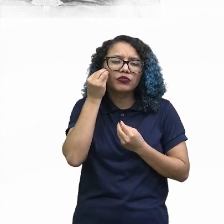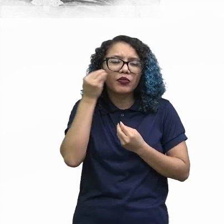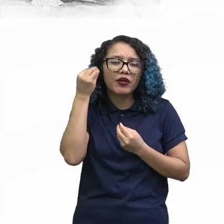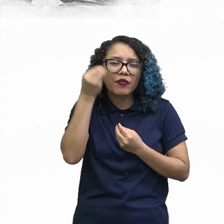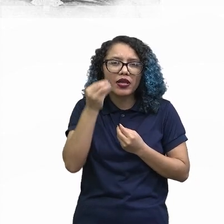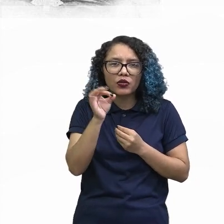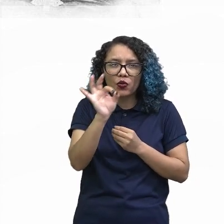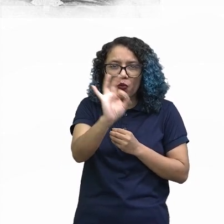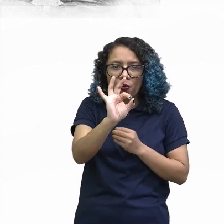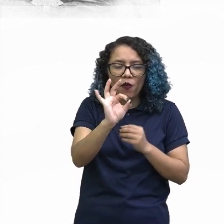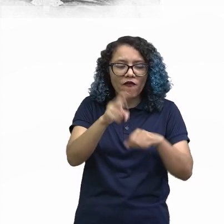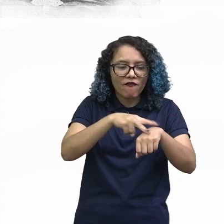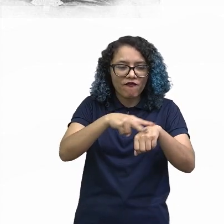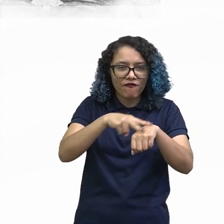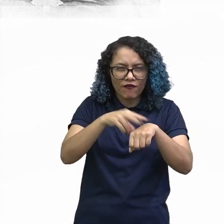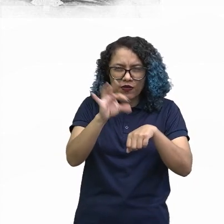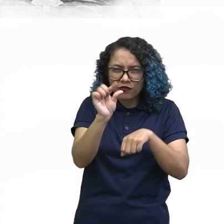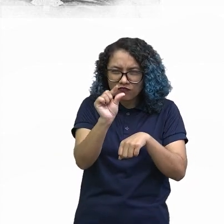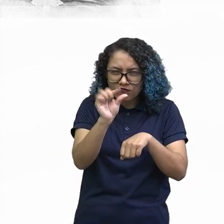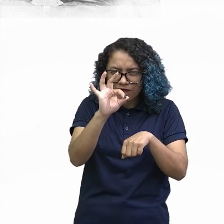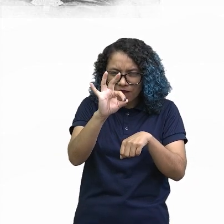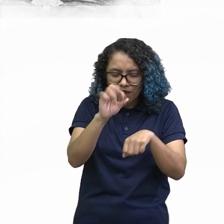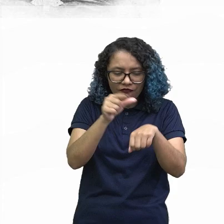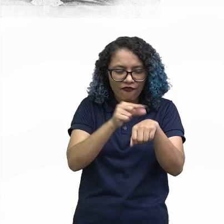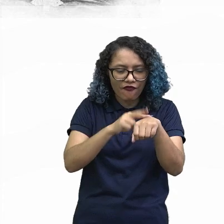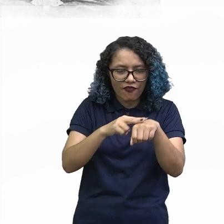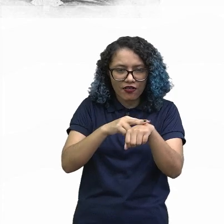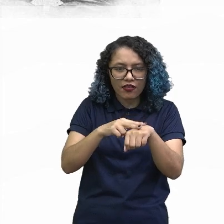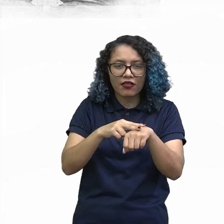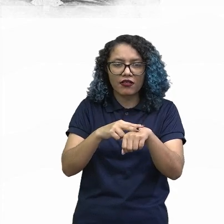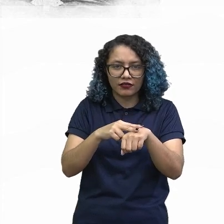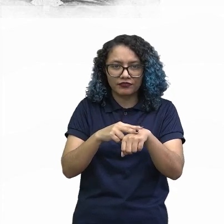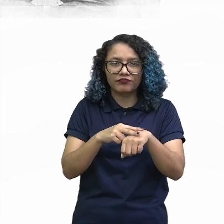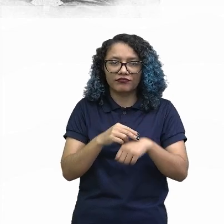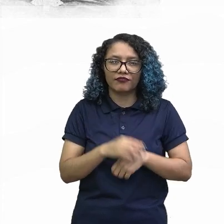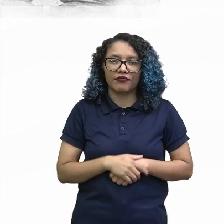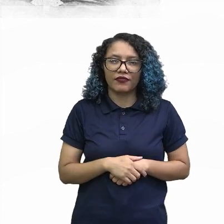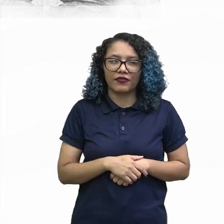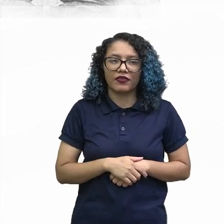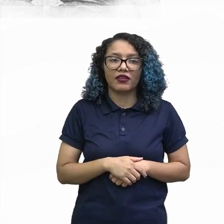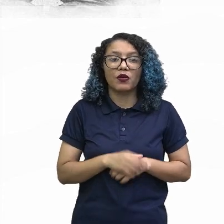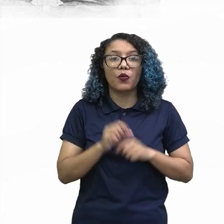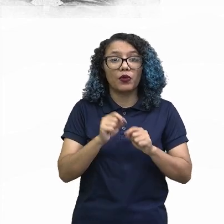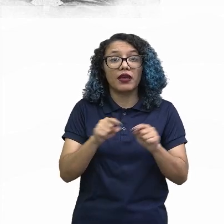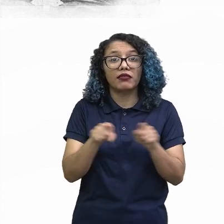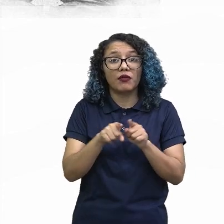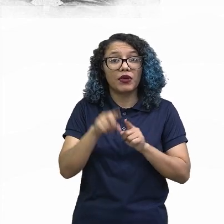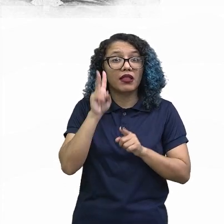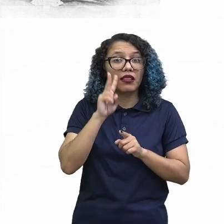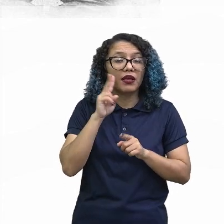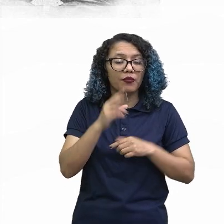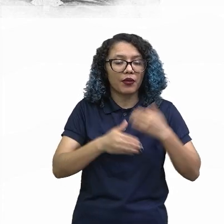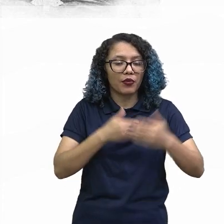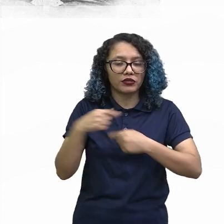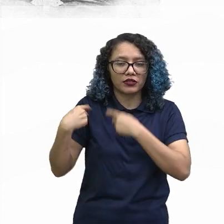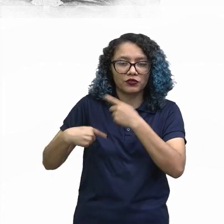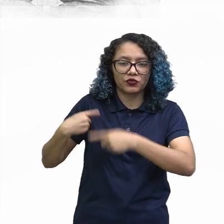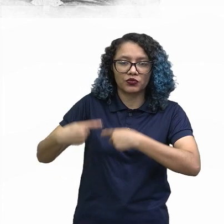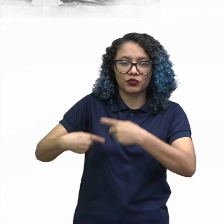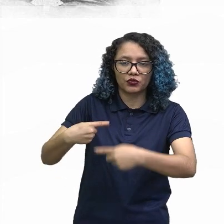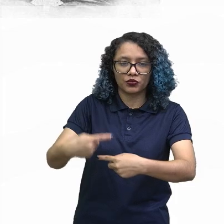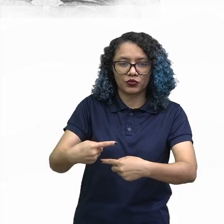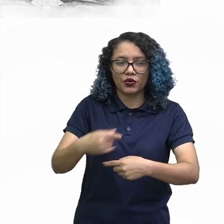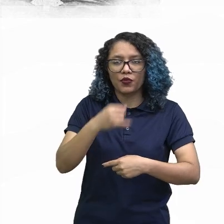né? Então, quando a gente fala das linhas de Mendel, a gente relembra aí o processo de hereditariedade, né? Quando a gente fala de